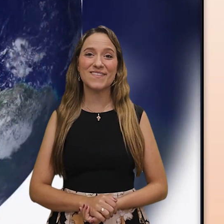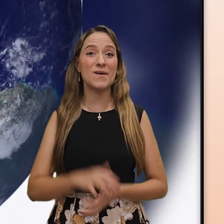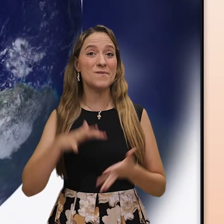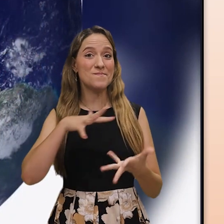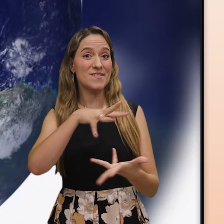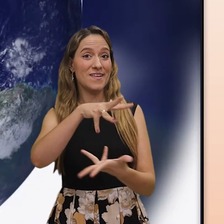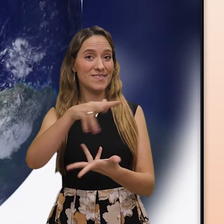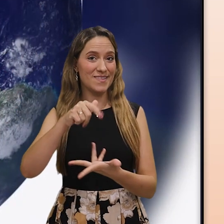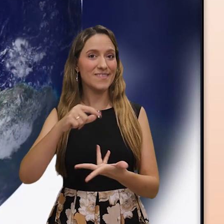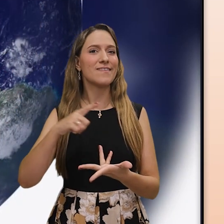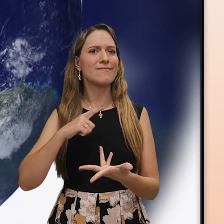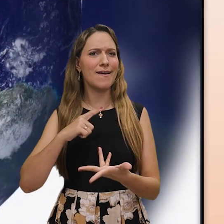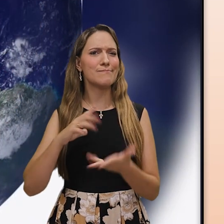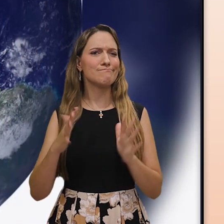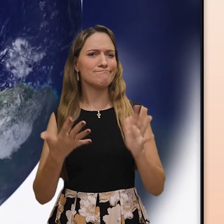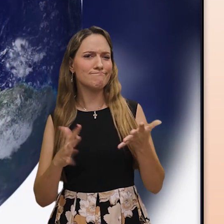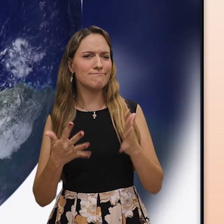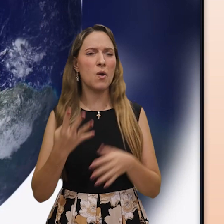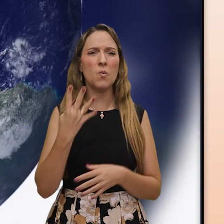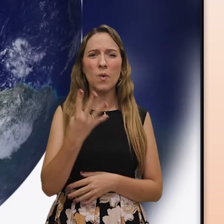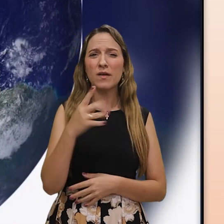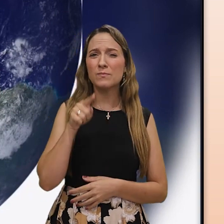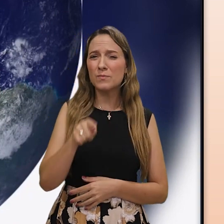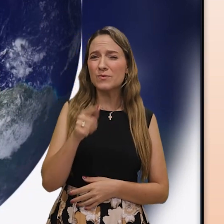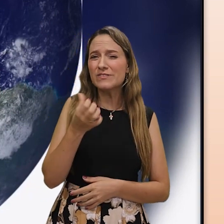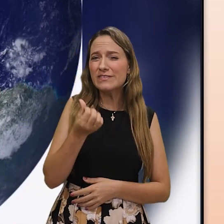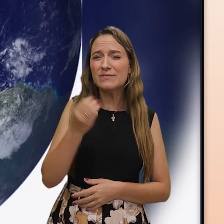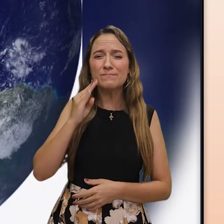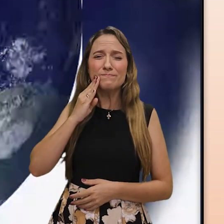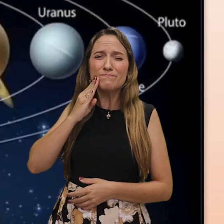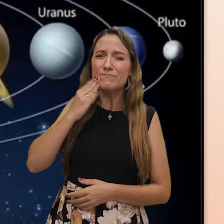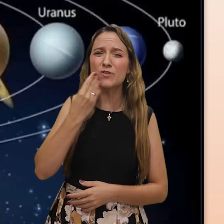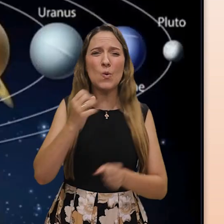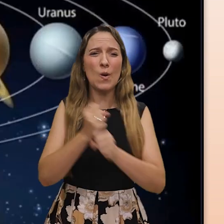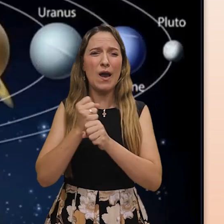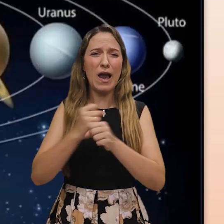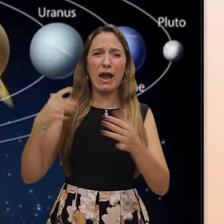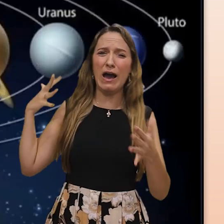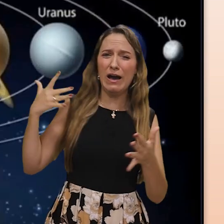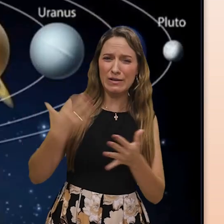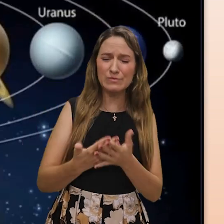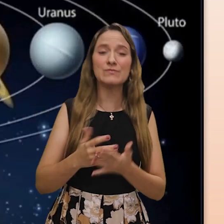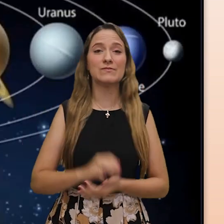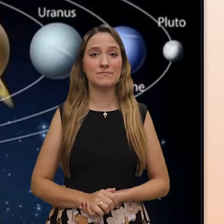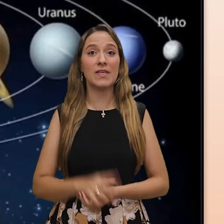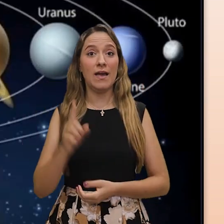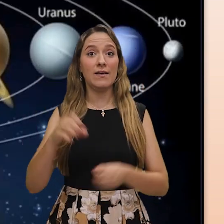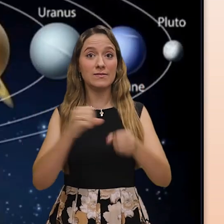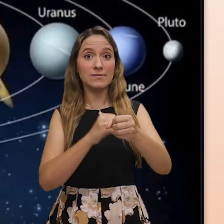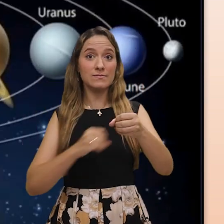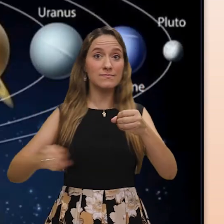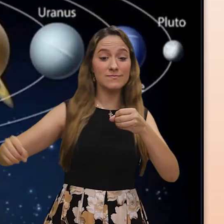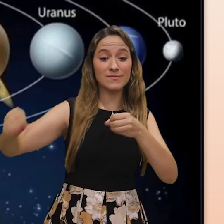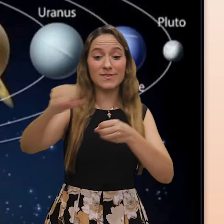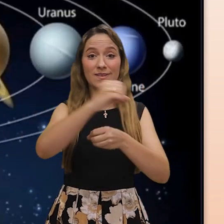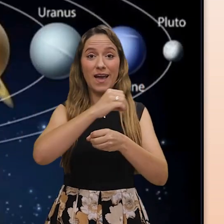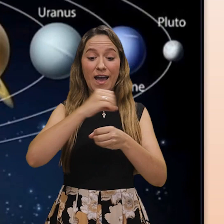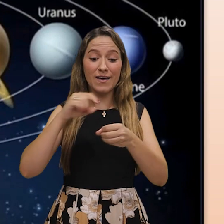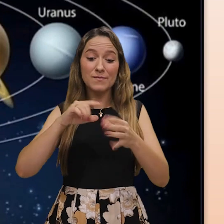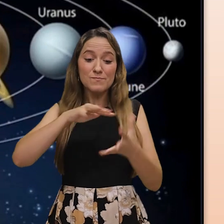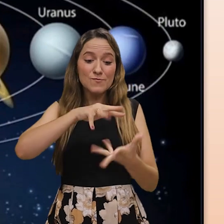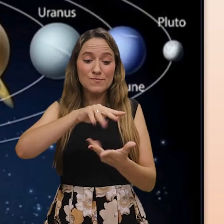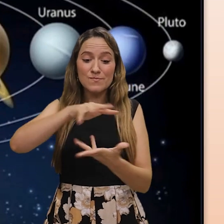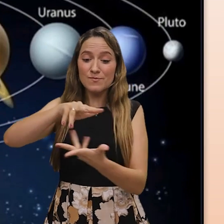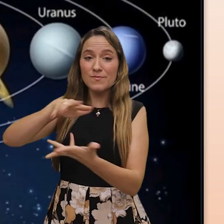O planeta Terra tem cerca de 4,6 bilhões de anos. Ele é o terceiro planeta do Sistema